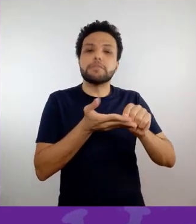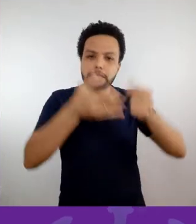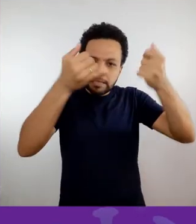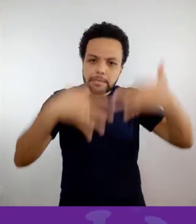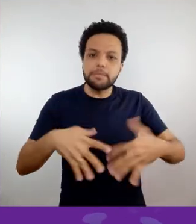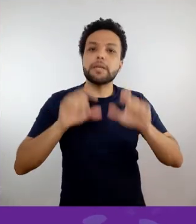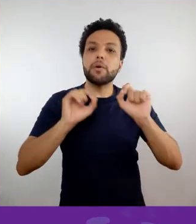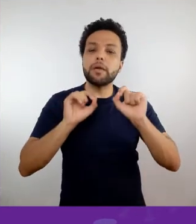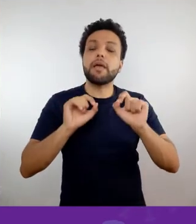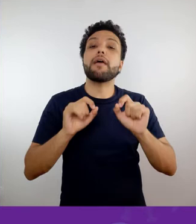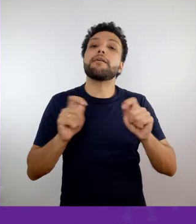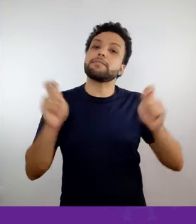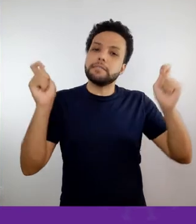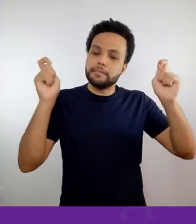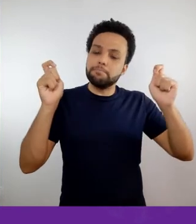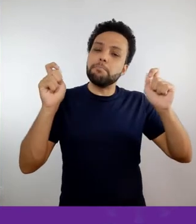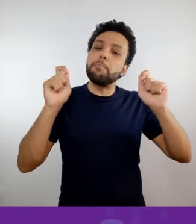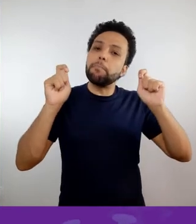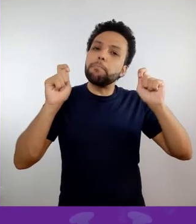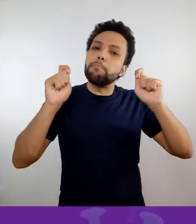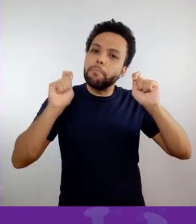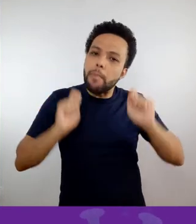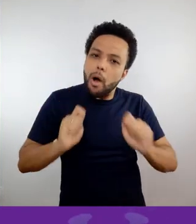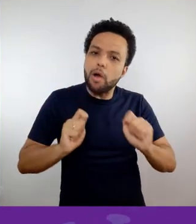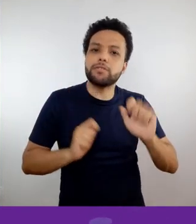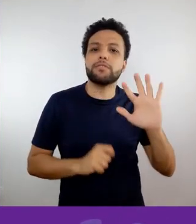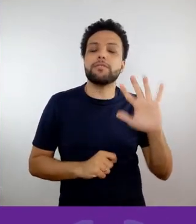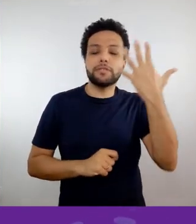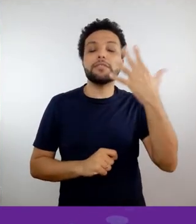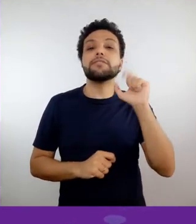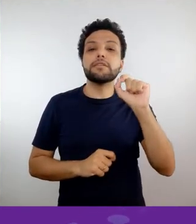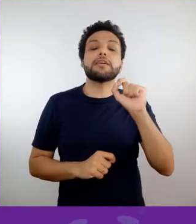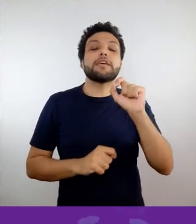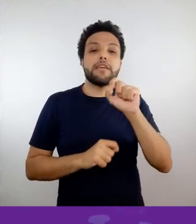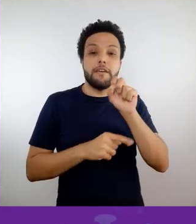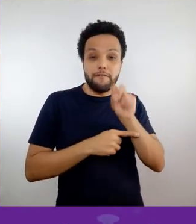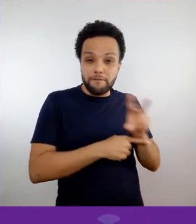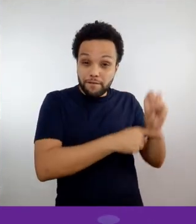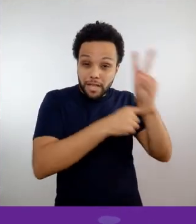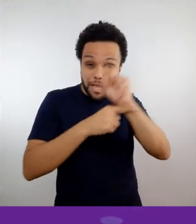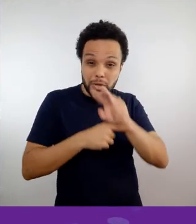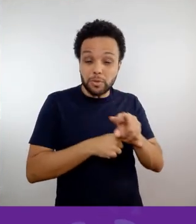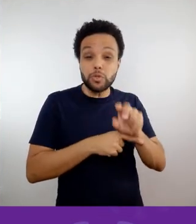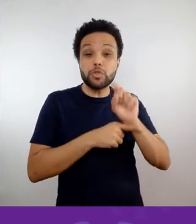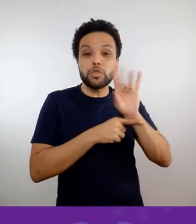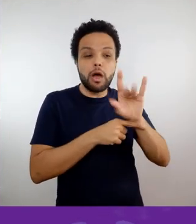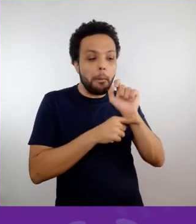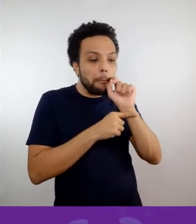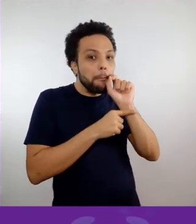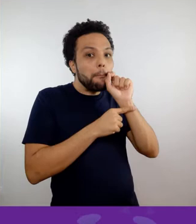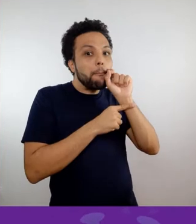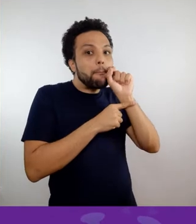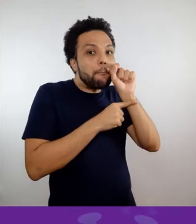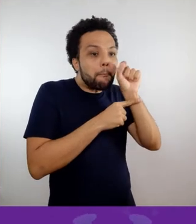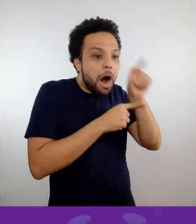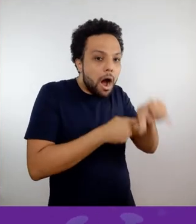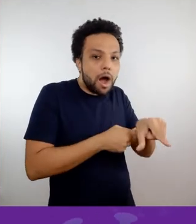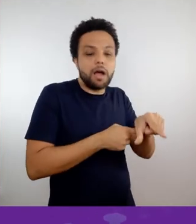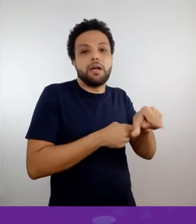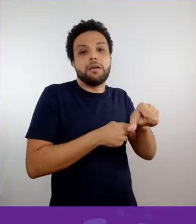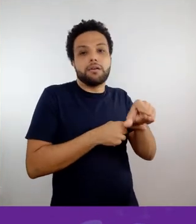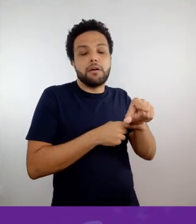a possibilidade do vírus ficar também em gotículas muito pequenas não só que elas gotas maiores de